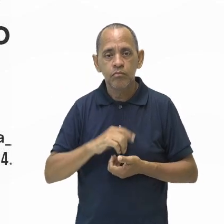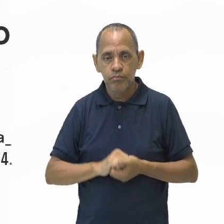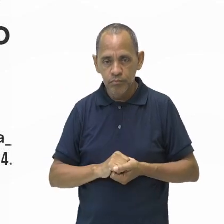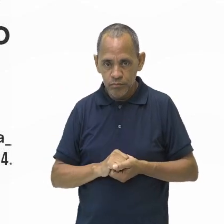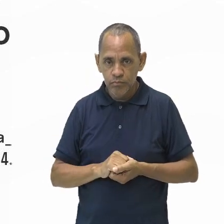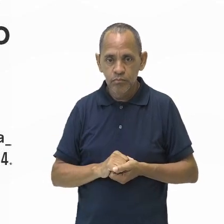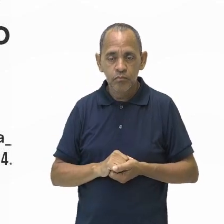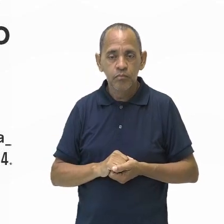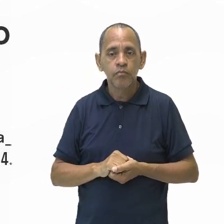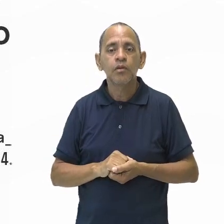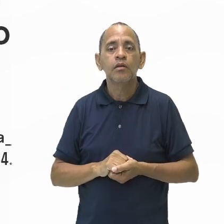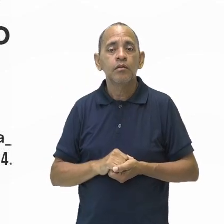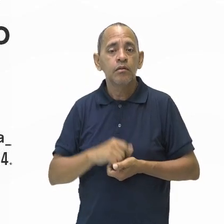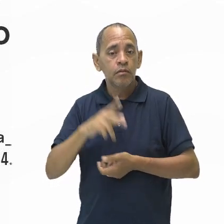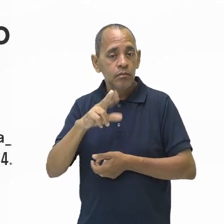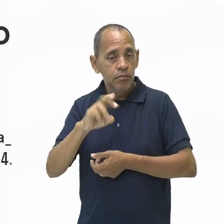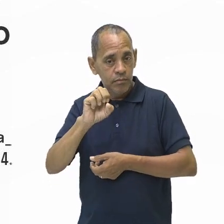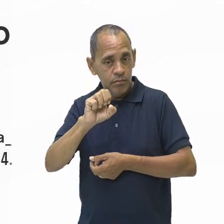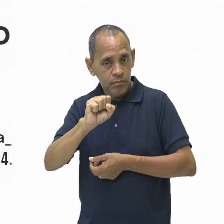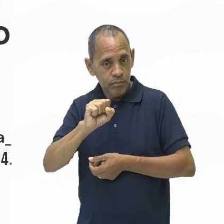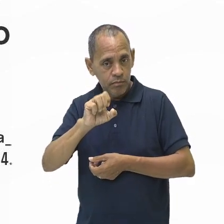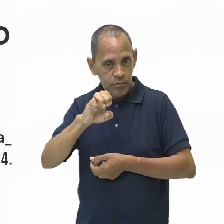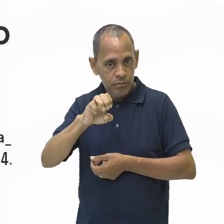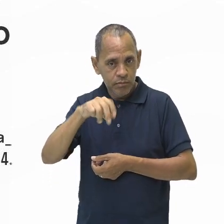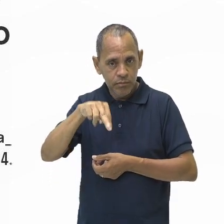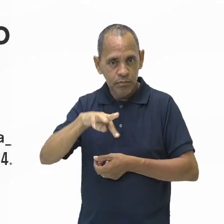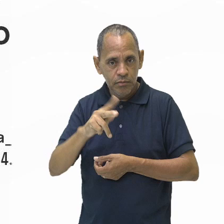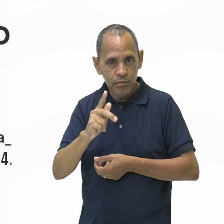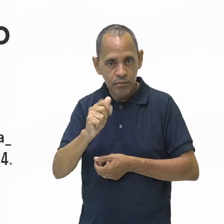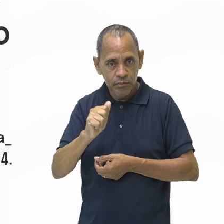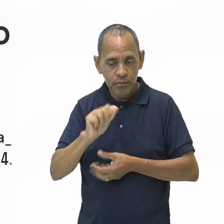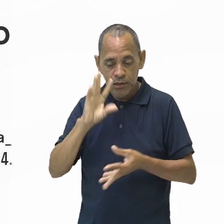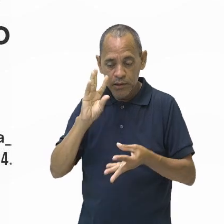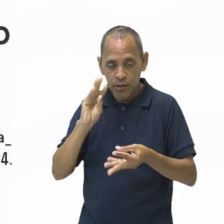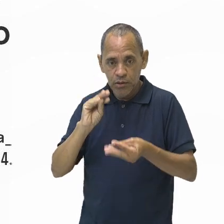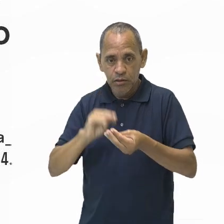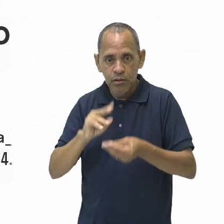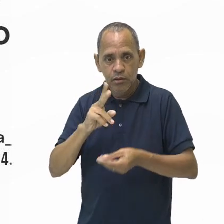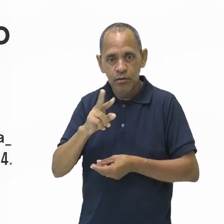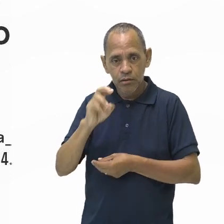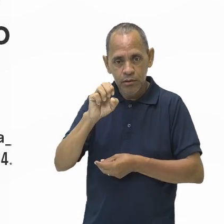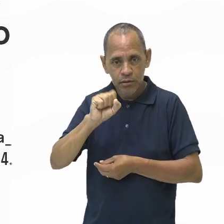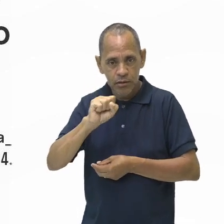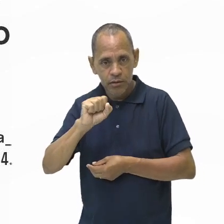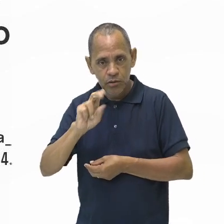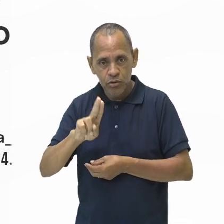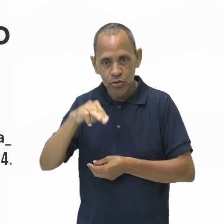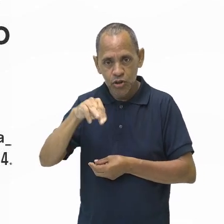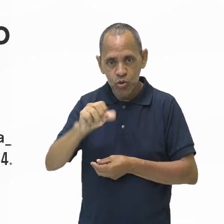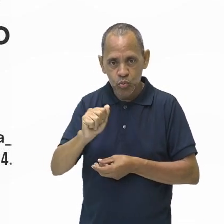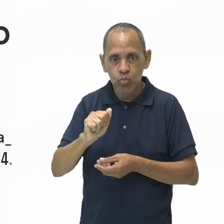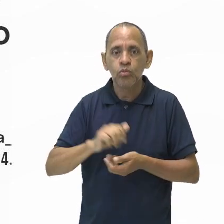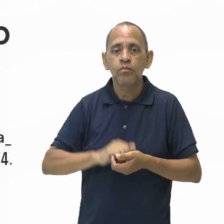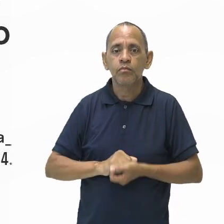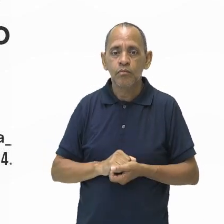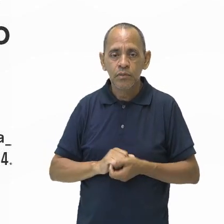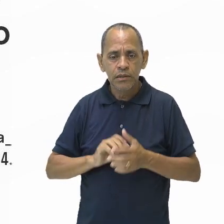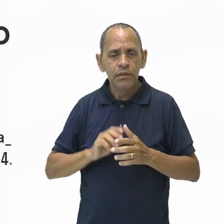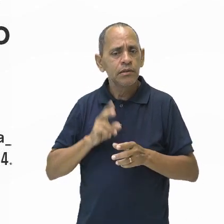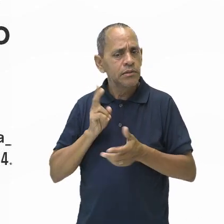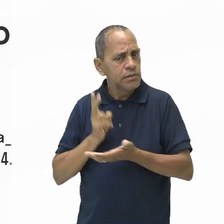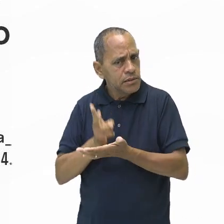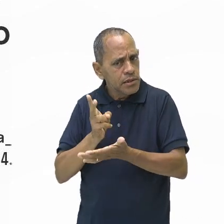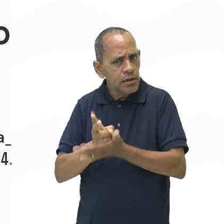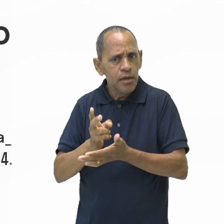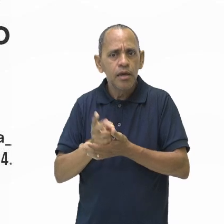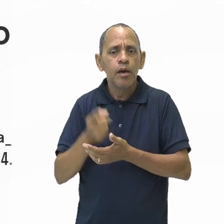resenha resumo, que no dia a dia a gente só escuta assim, resumo, tá bom? Então, todas as vezes que vocês ouvirem só